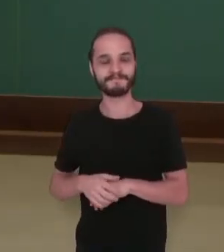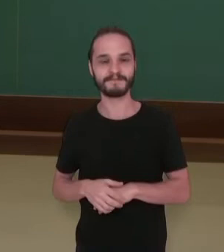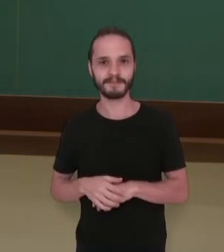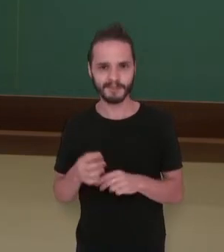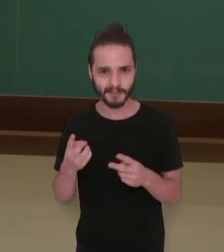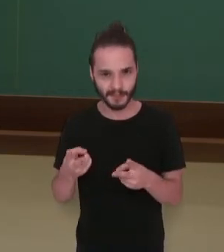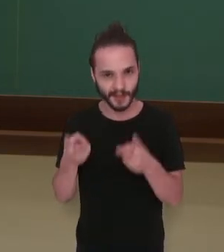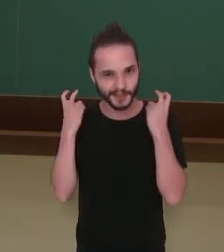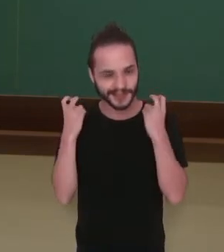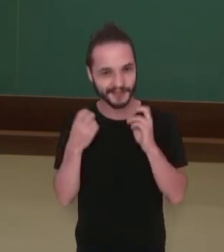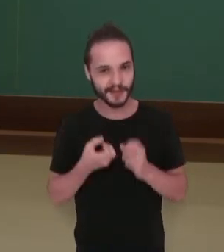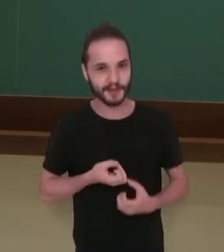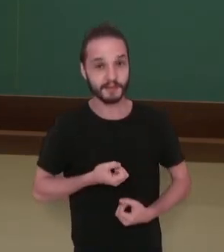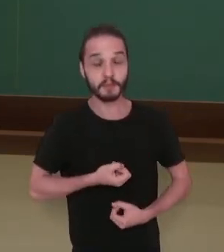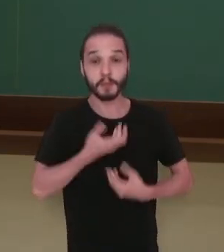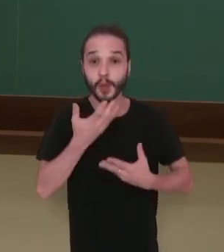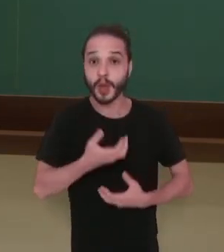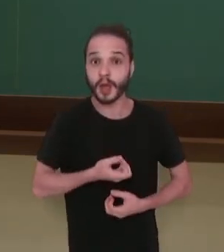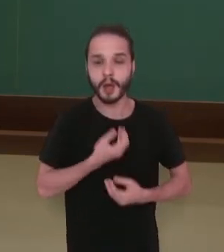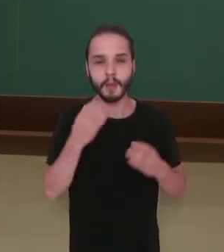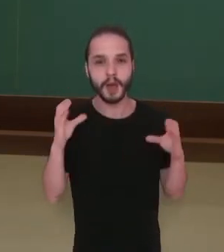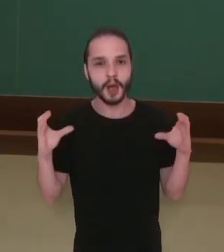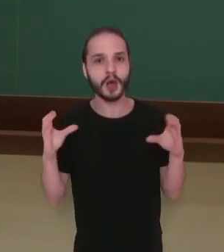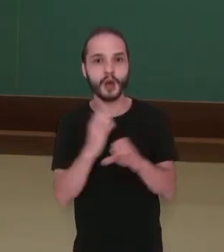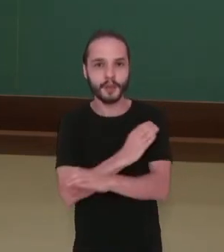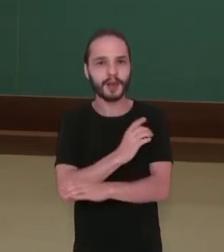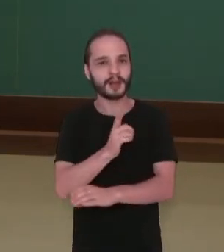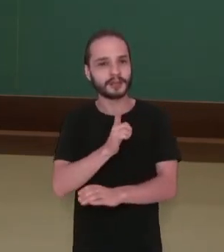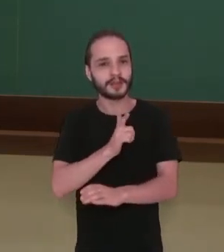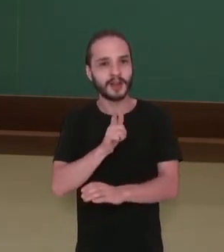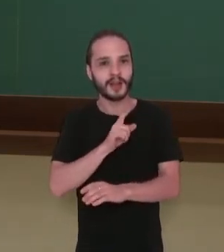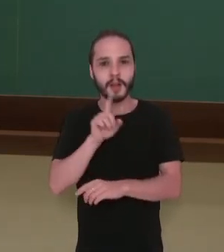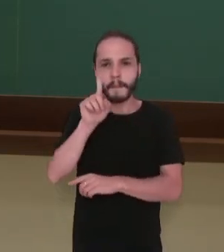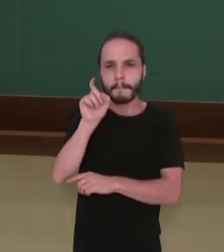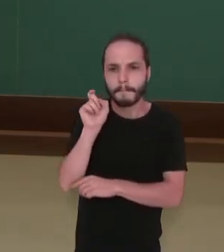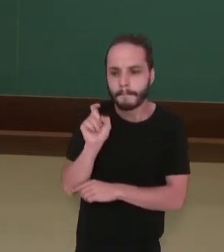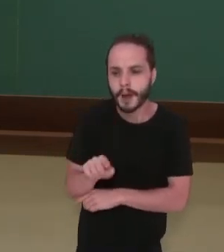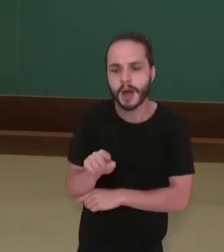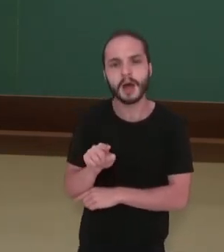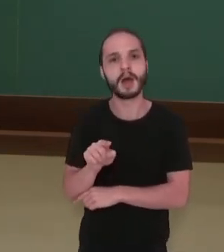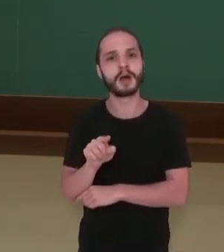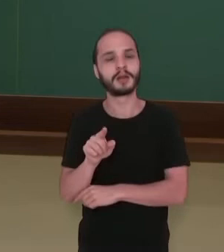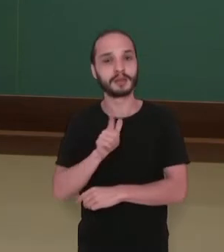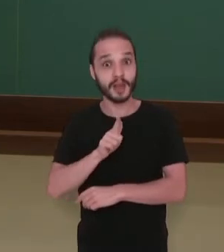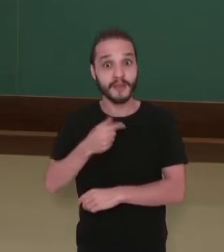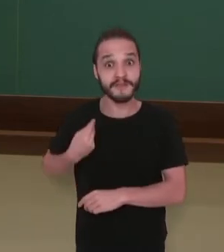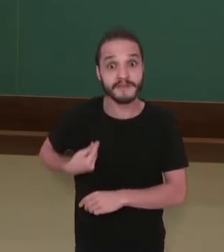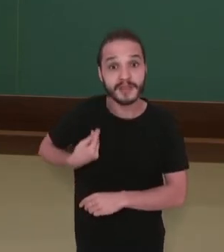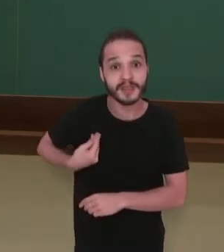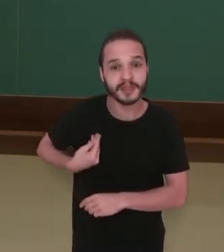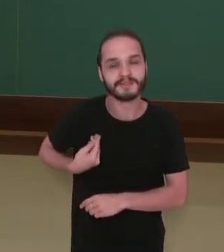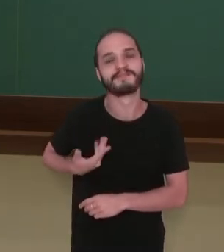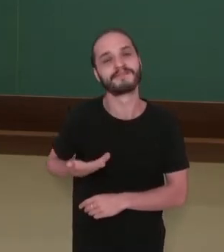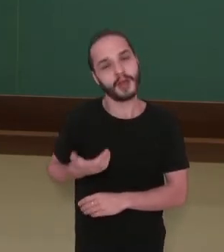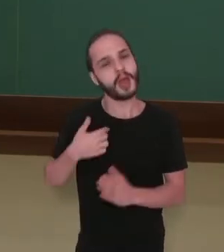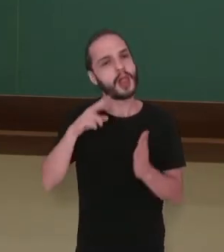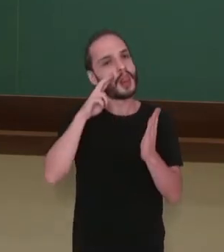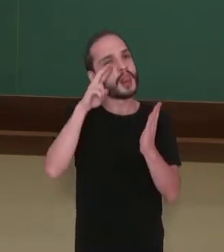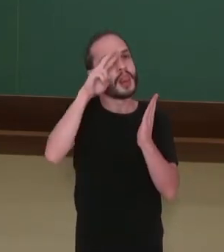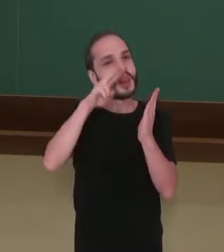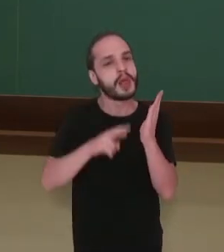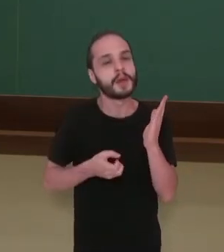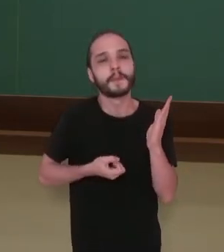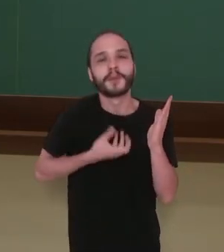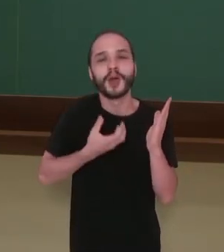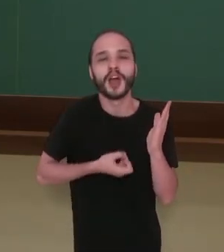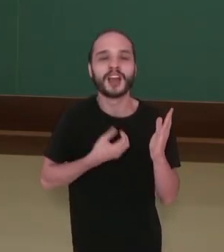Percebeu como o poema todo é cheio de exclamações, é cheio de vida? Eu fiz a leitura poética